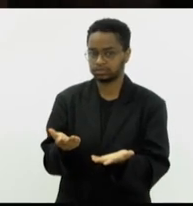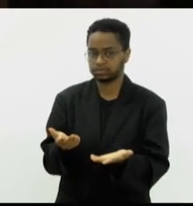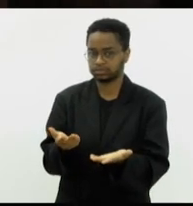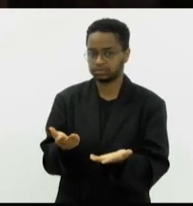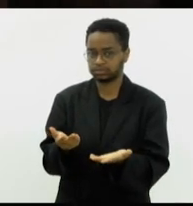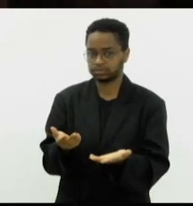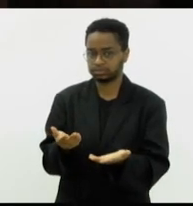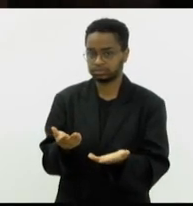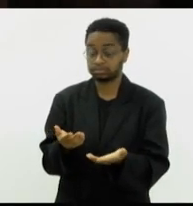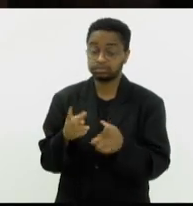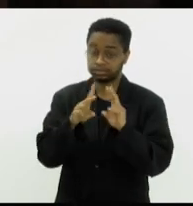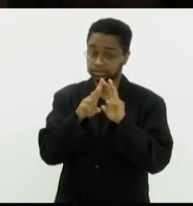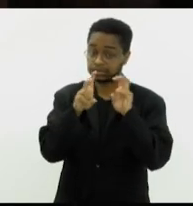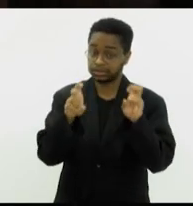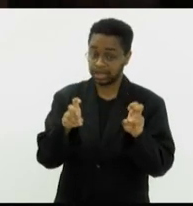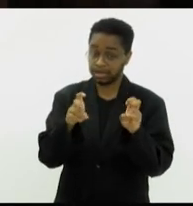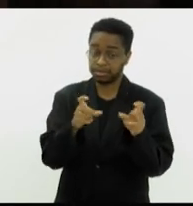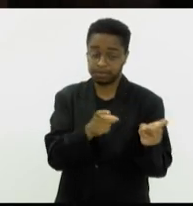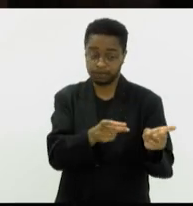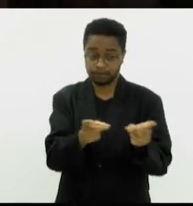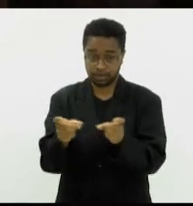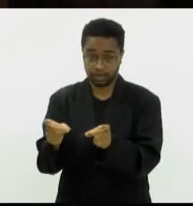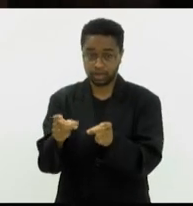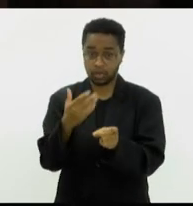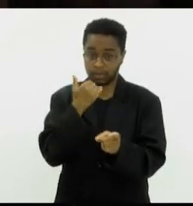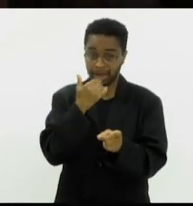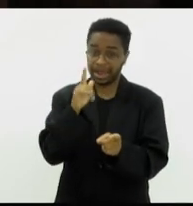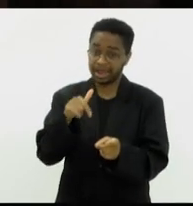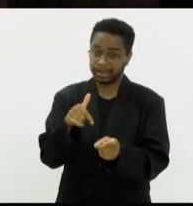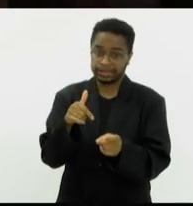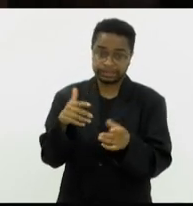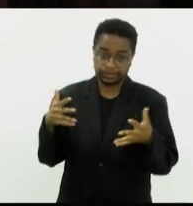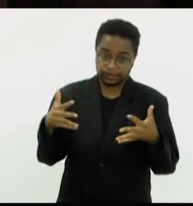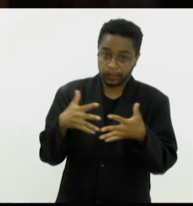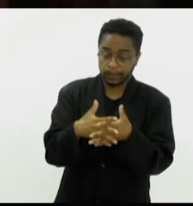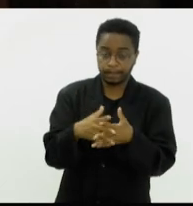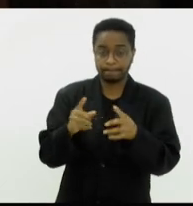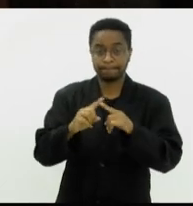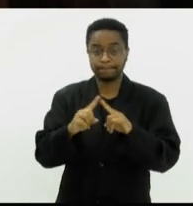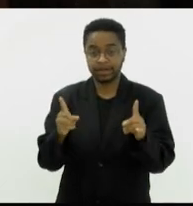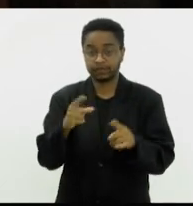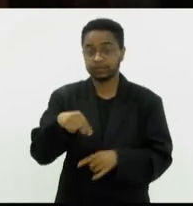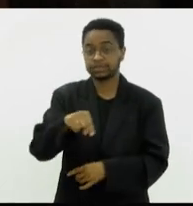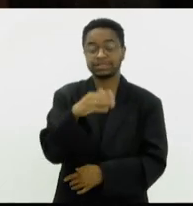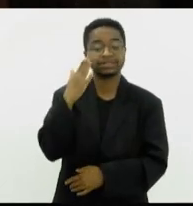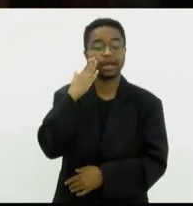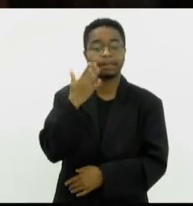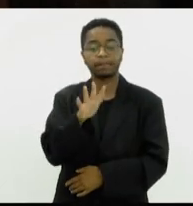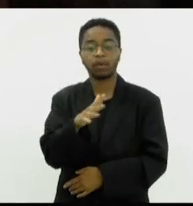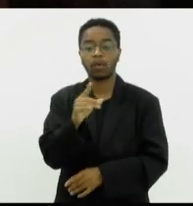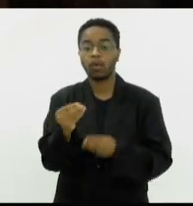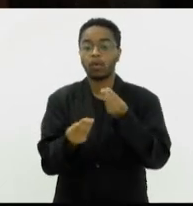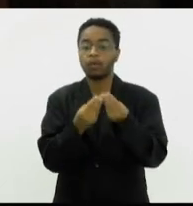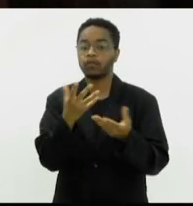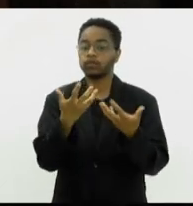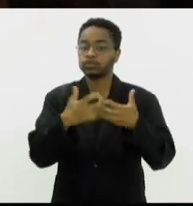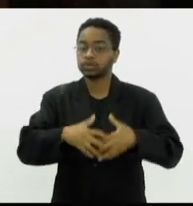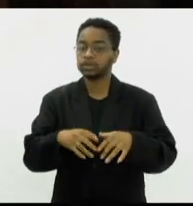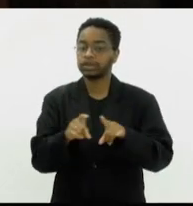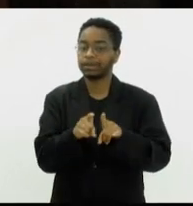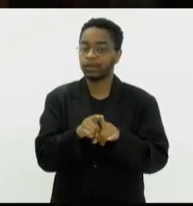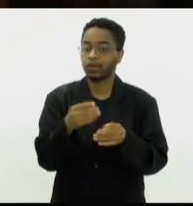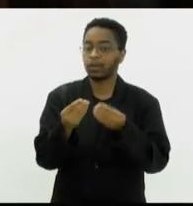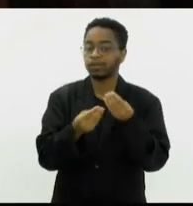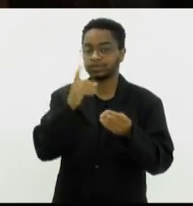esse assunto Cantina ele é muito complexo eu não vim falar dele aqui mas para vocês terem ideia do que acontece ali e como é difícil ter